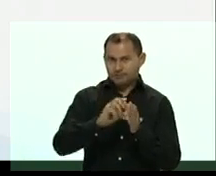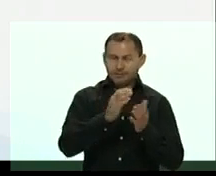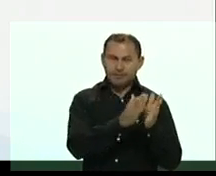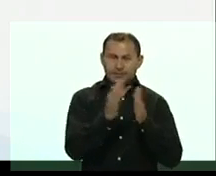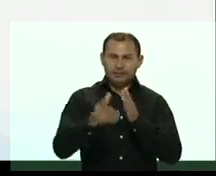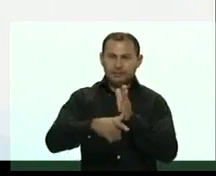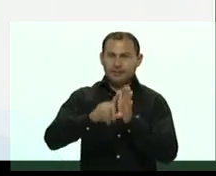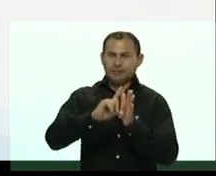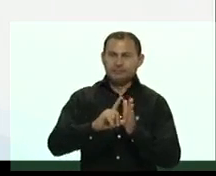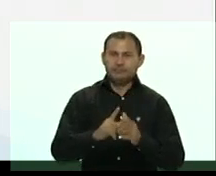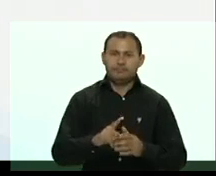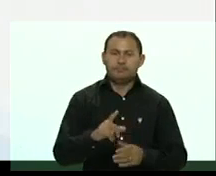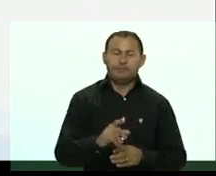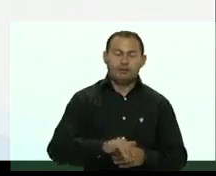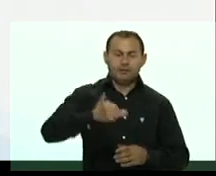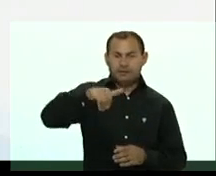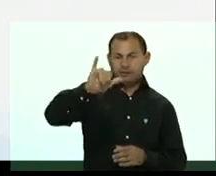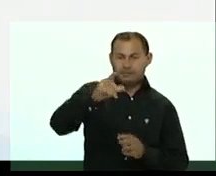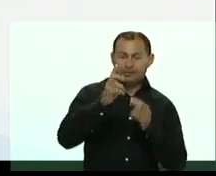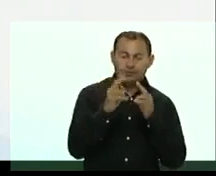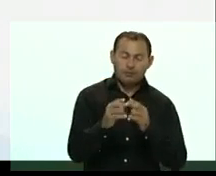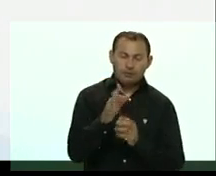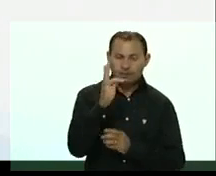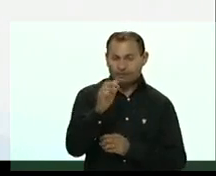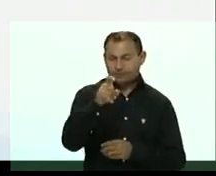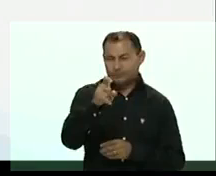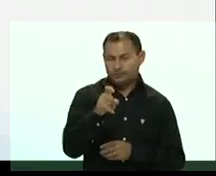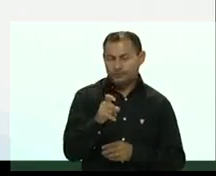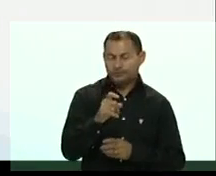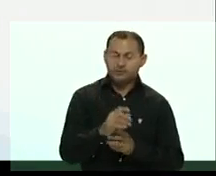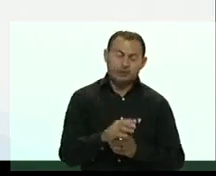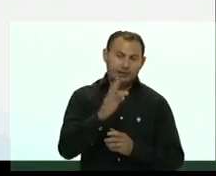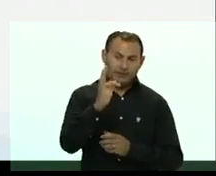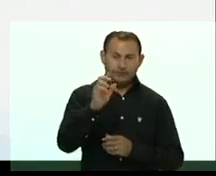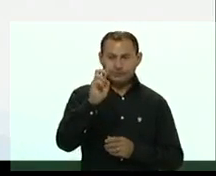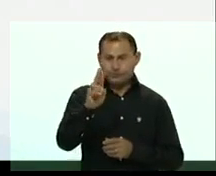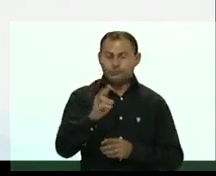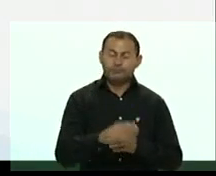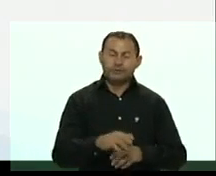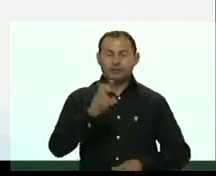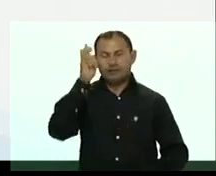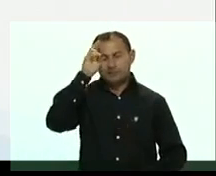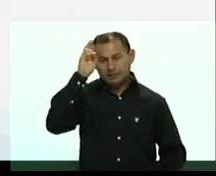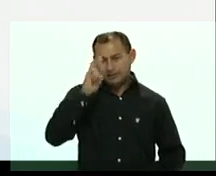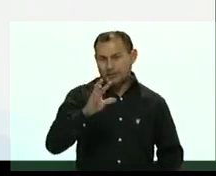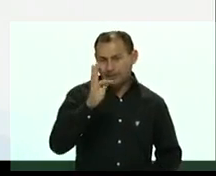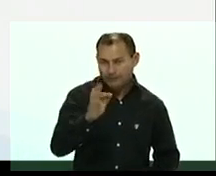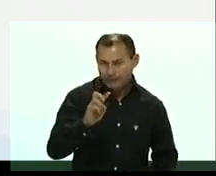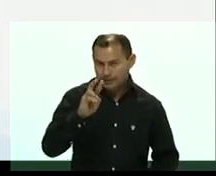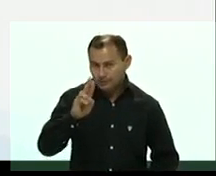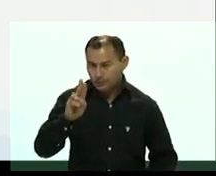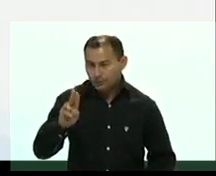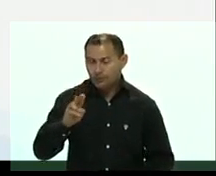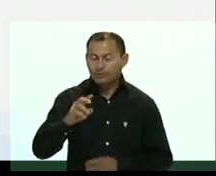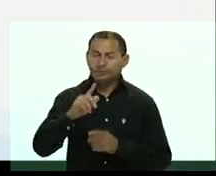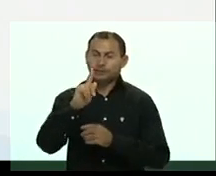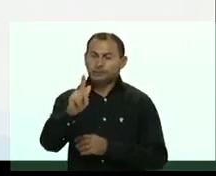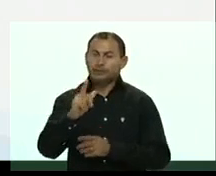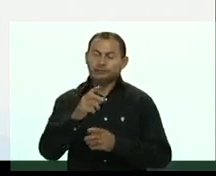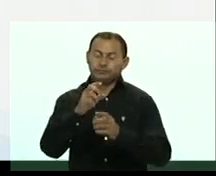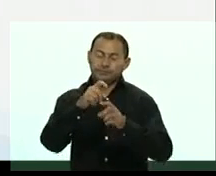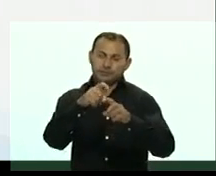slides anteriores, onde Y é igual a esse F de U, lembrando que esse U é a minha G de X. Então, nós temos uma função